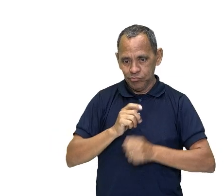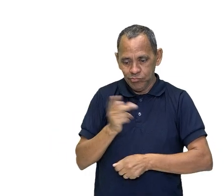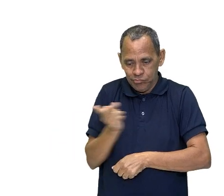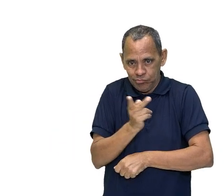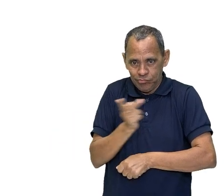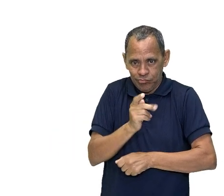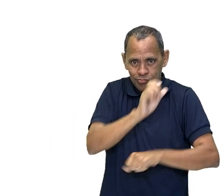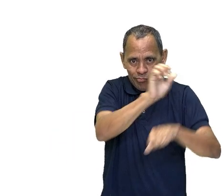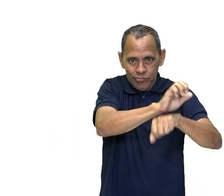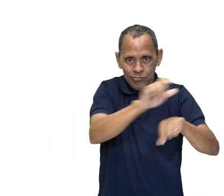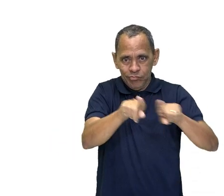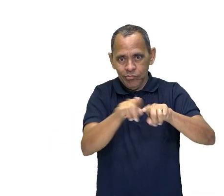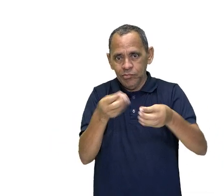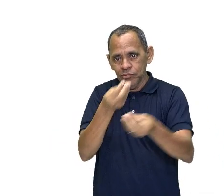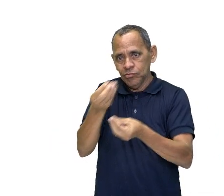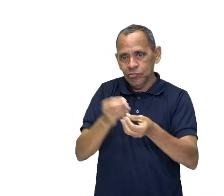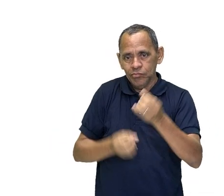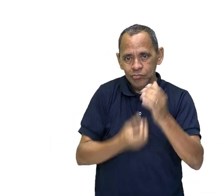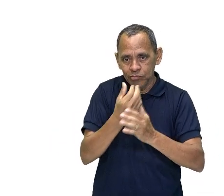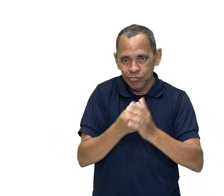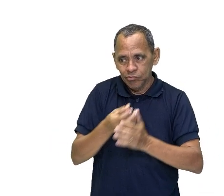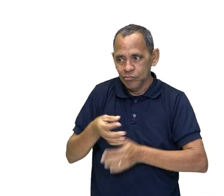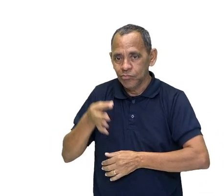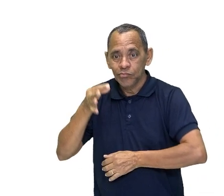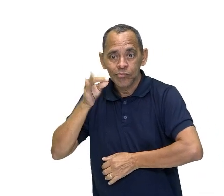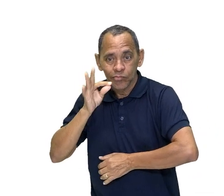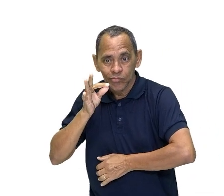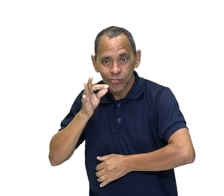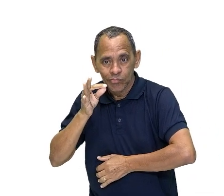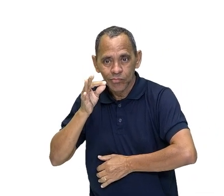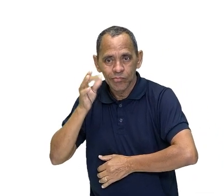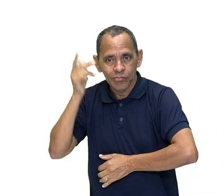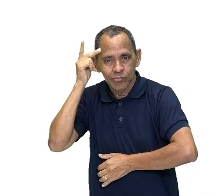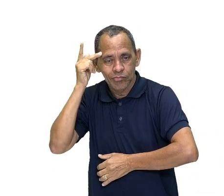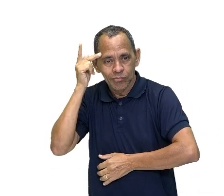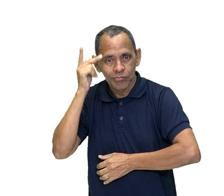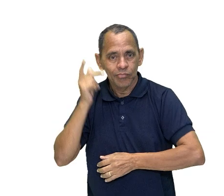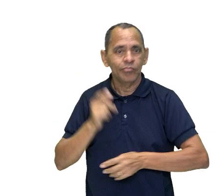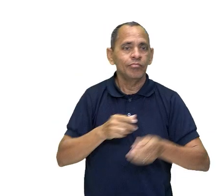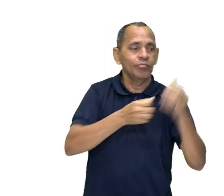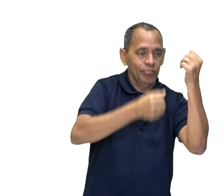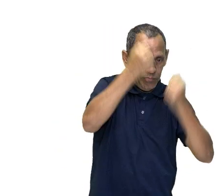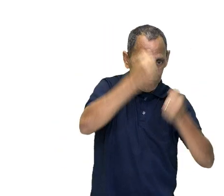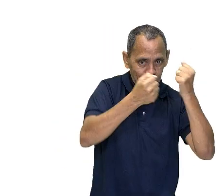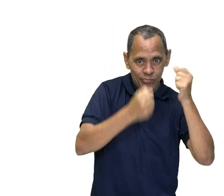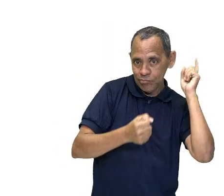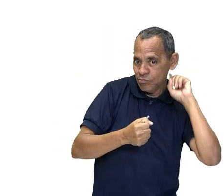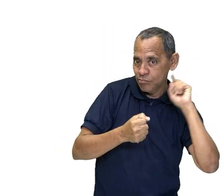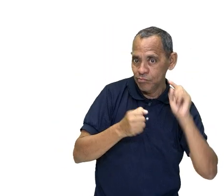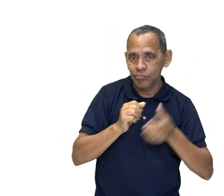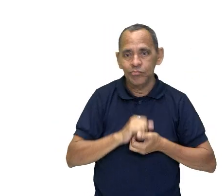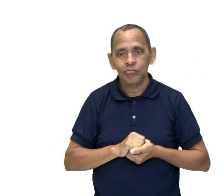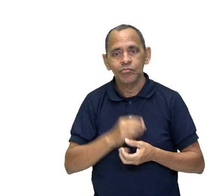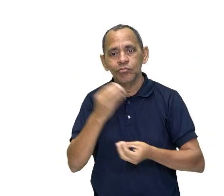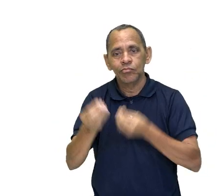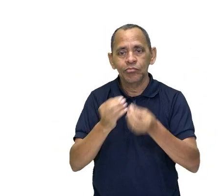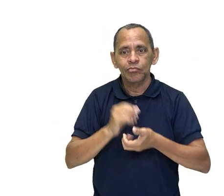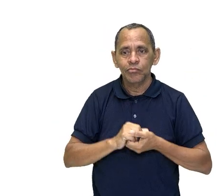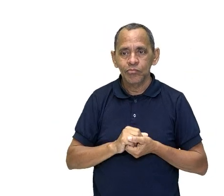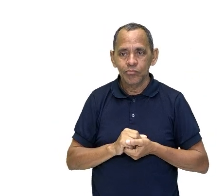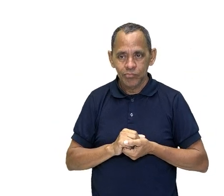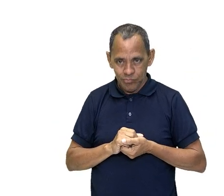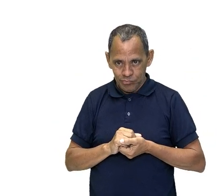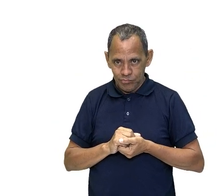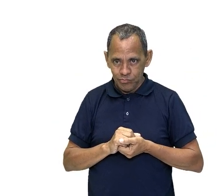isso é, a produção de café em São Paulo e a de leite em Minas Gerais, serviram de mote para a